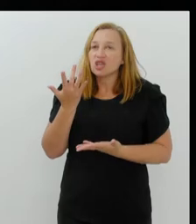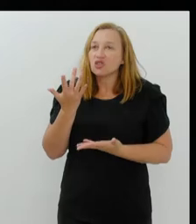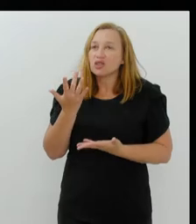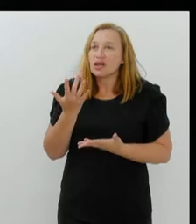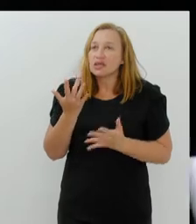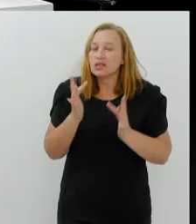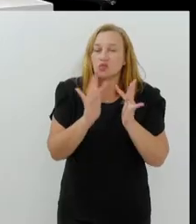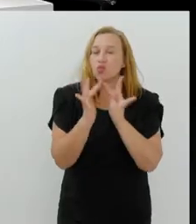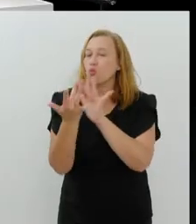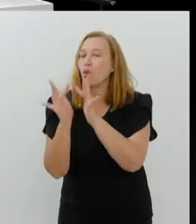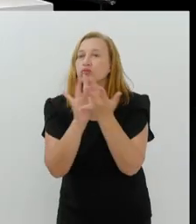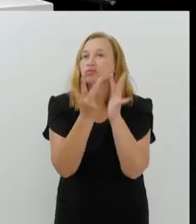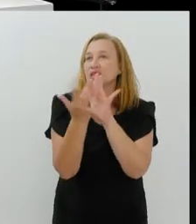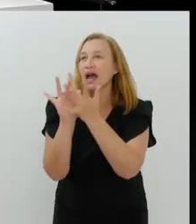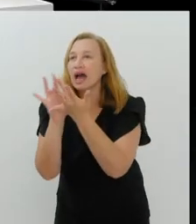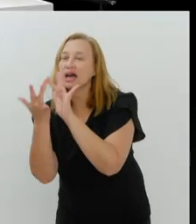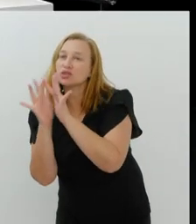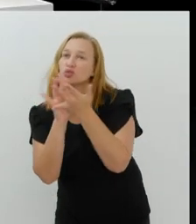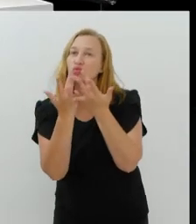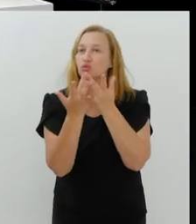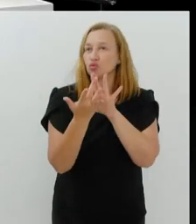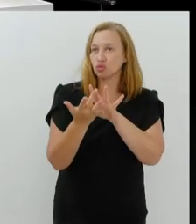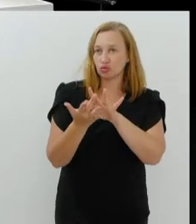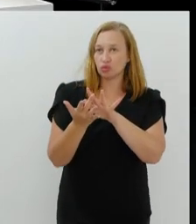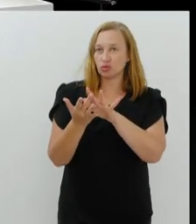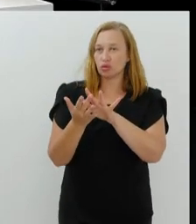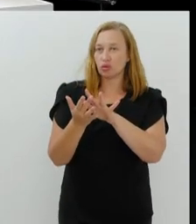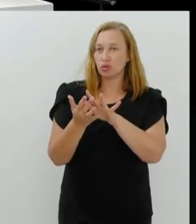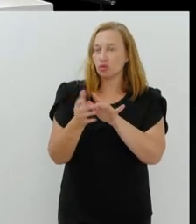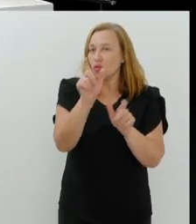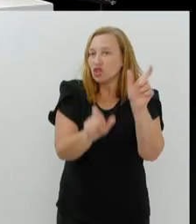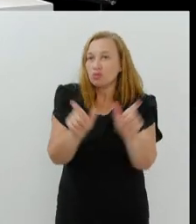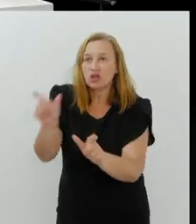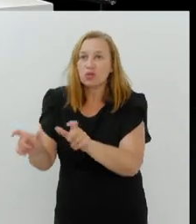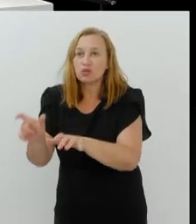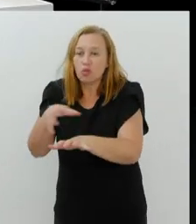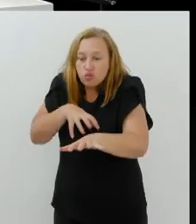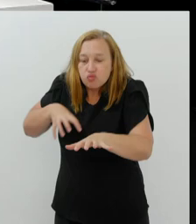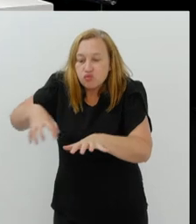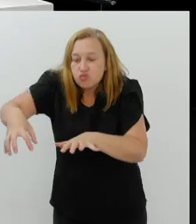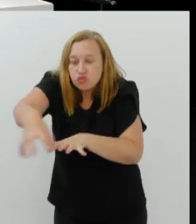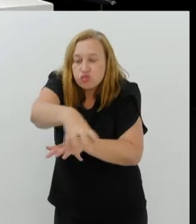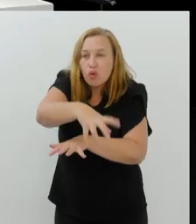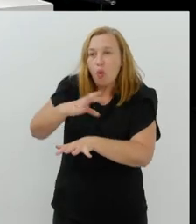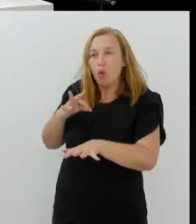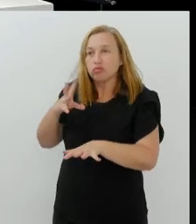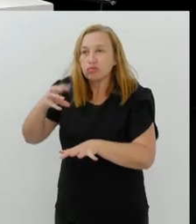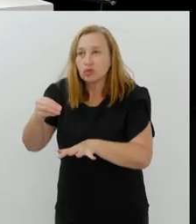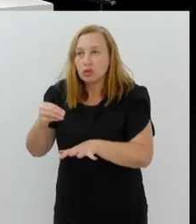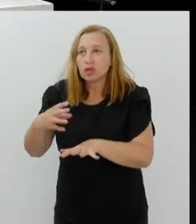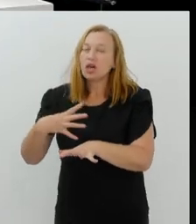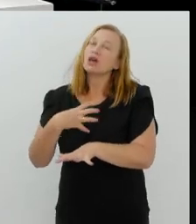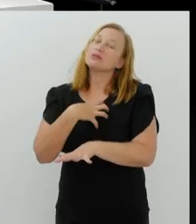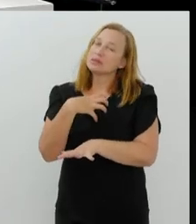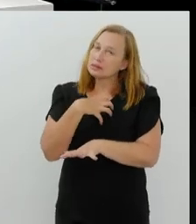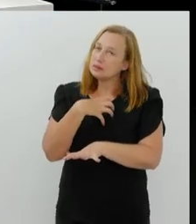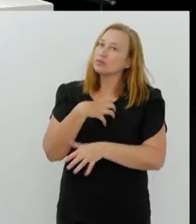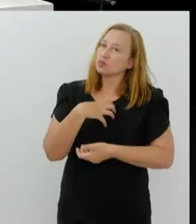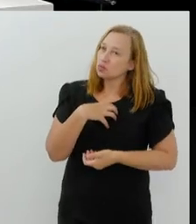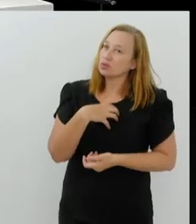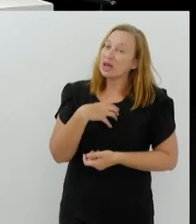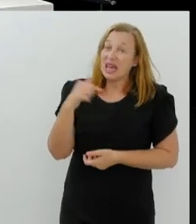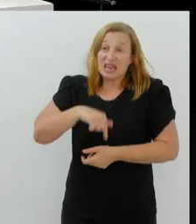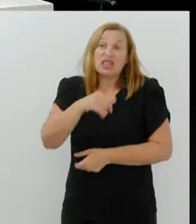Não, acho que não é estreito. Acho que é essa proximidade das frisas e dos camarotes. Na minha cabeça era mais estreita.